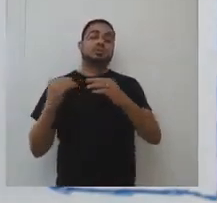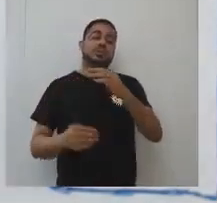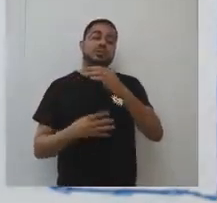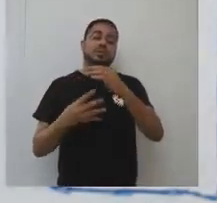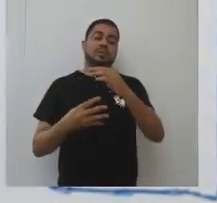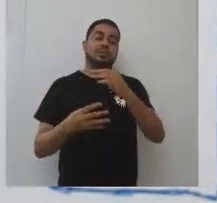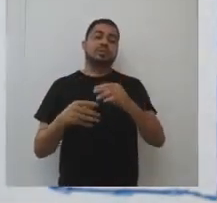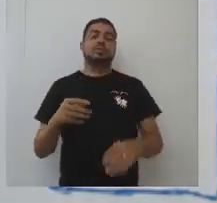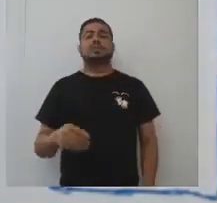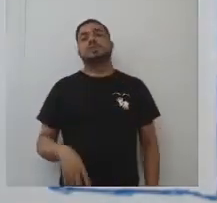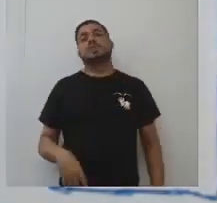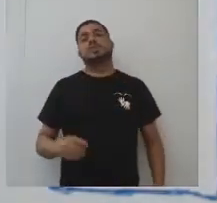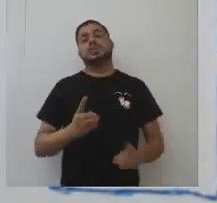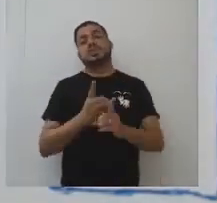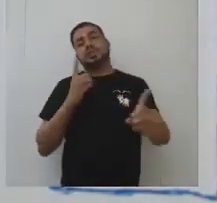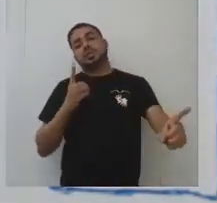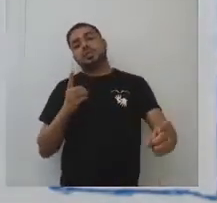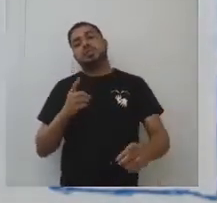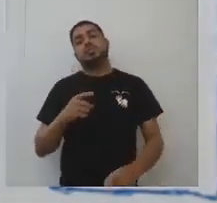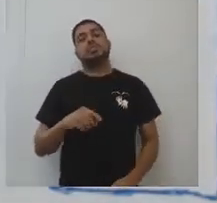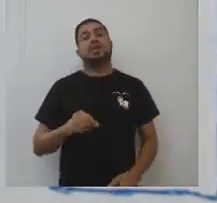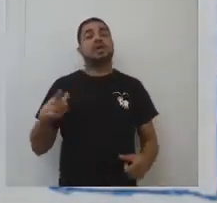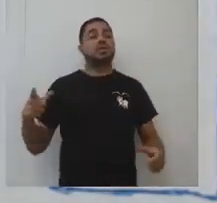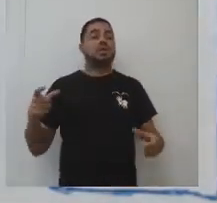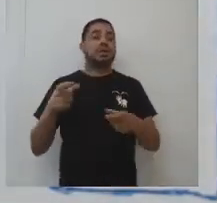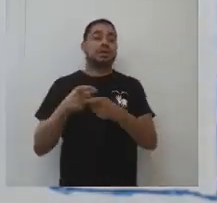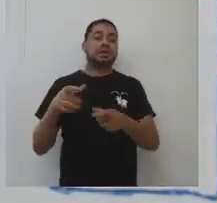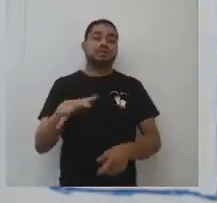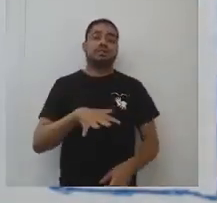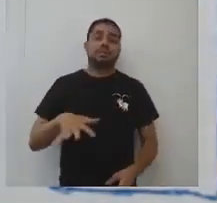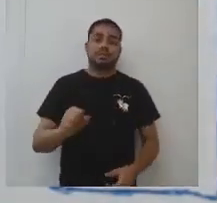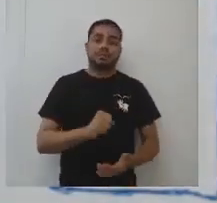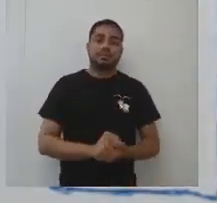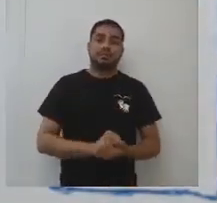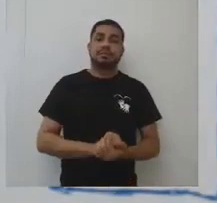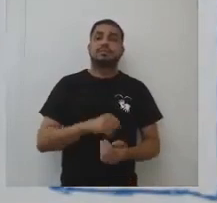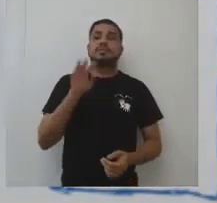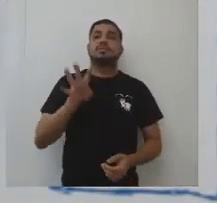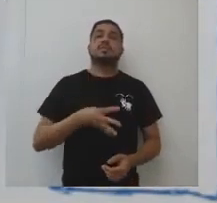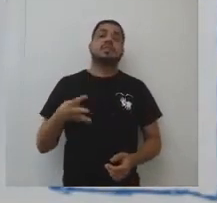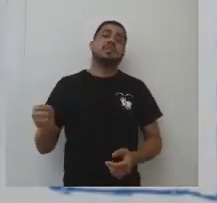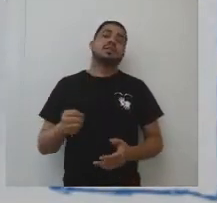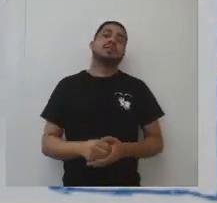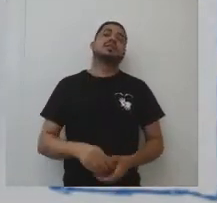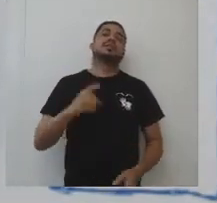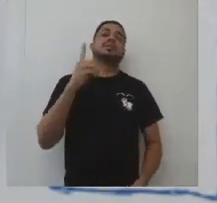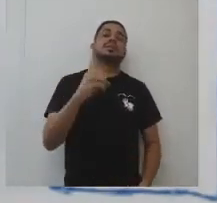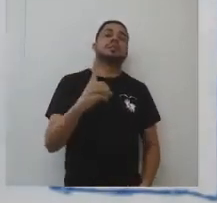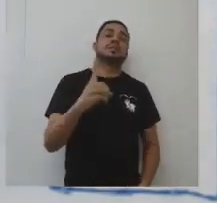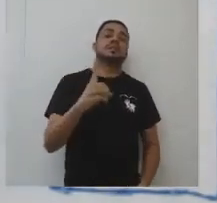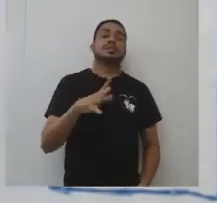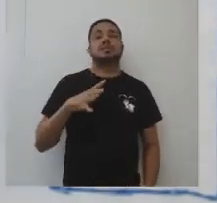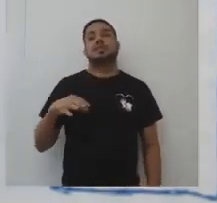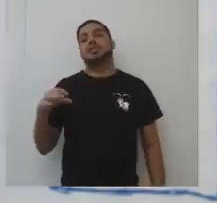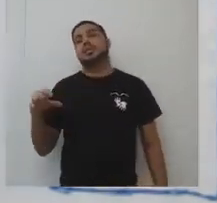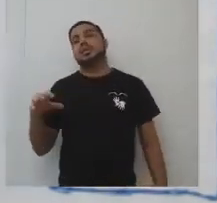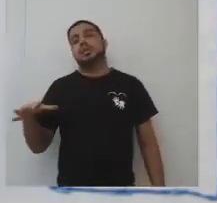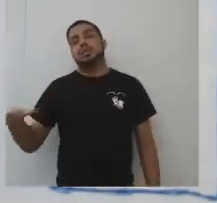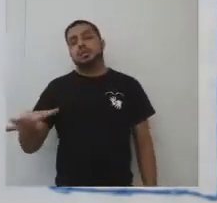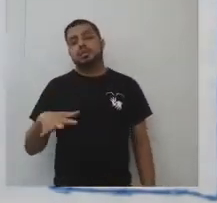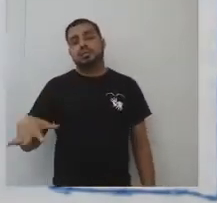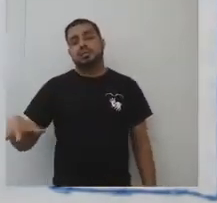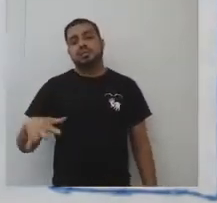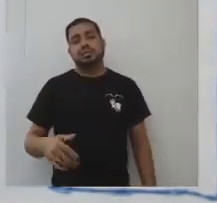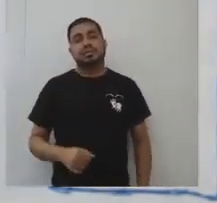4. Distância maior, campo menor. Tabelinha. Distância e campo.